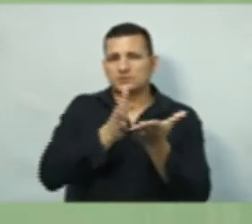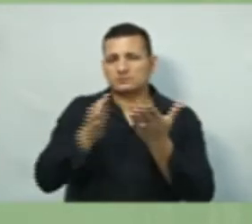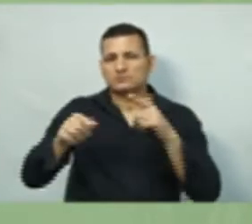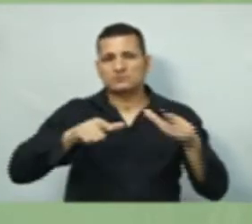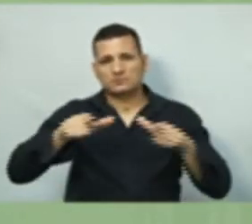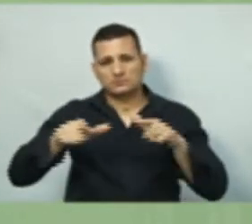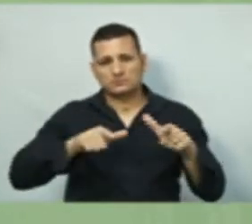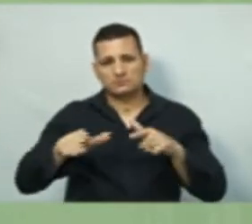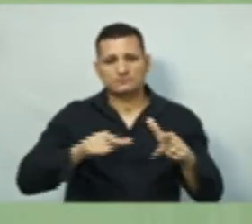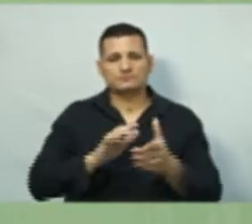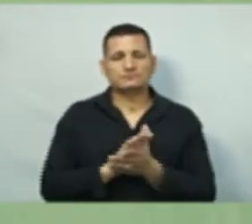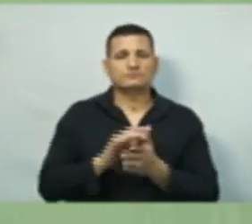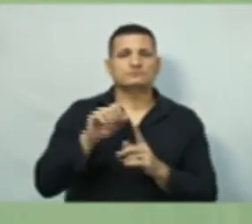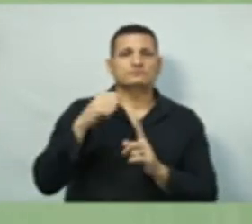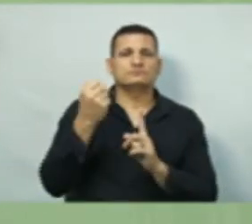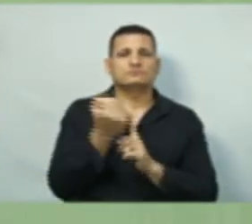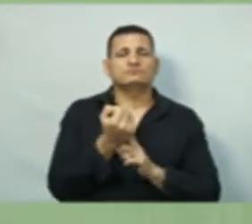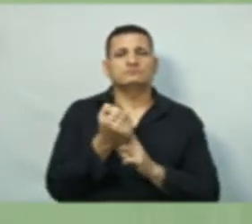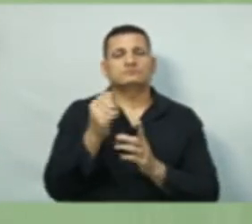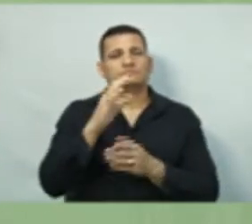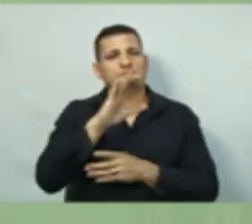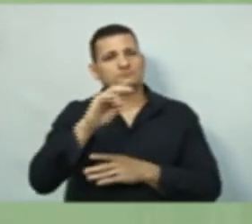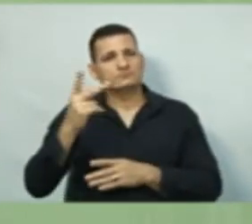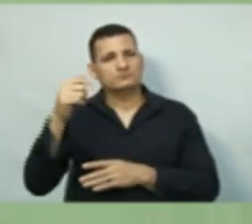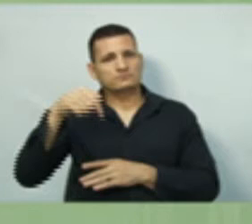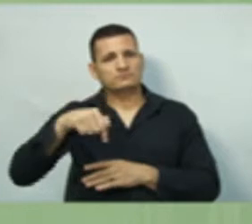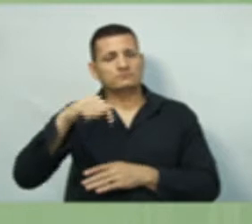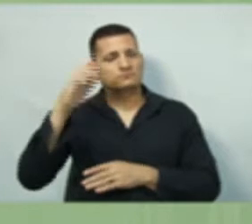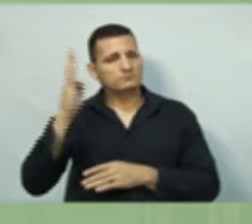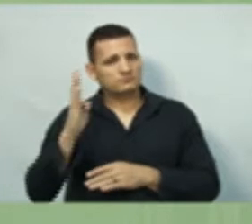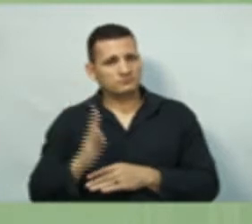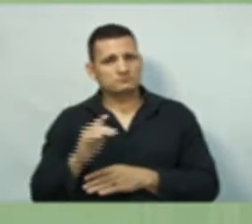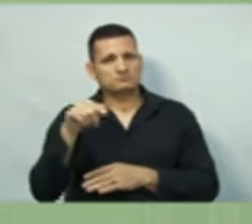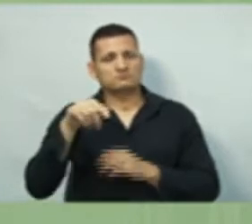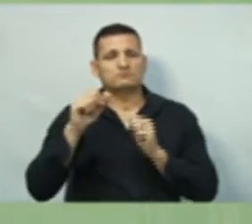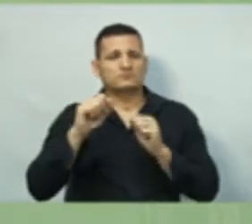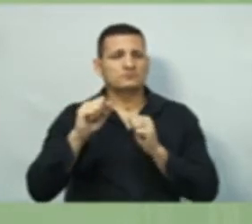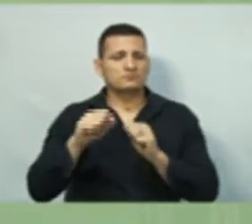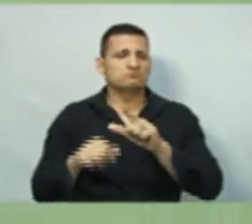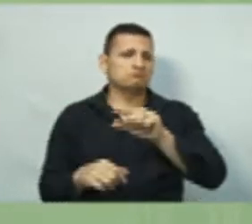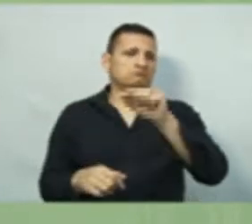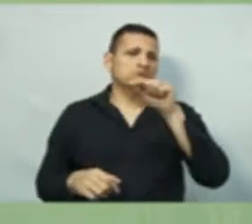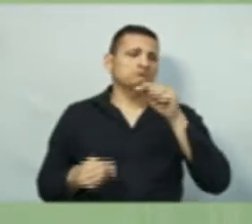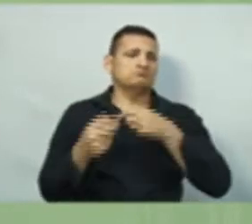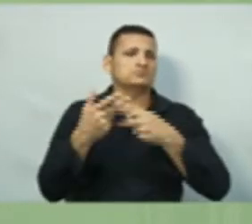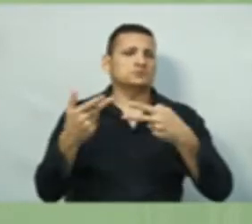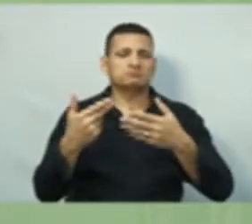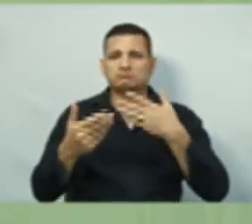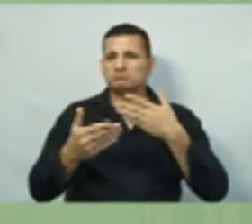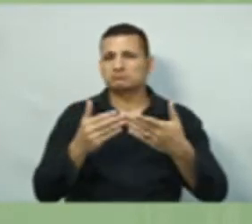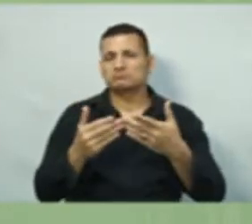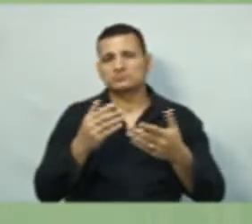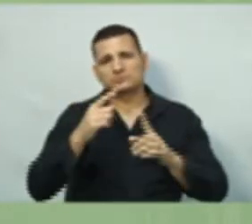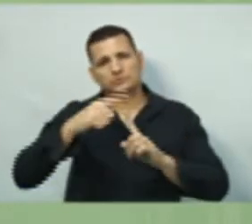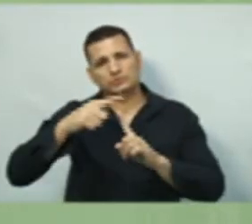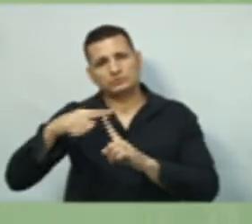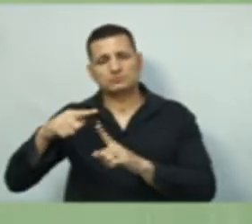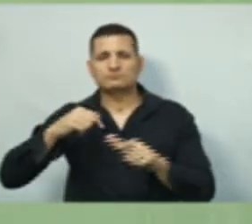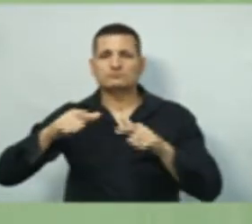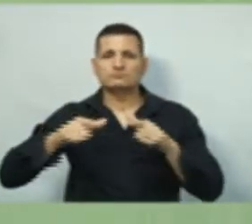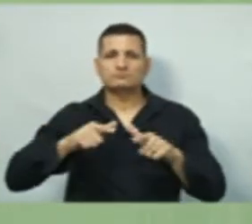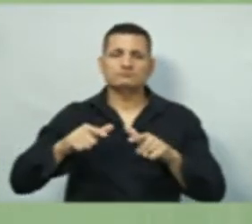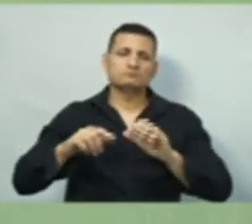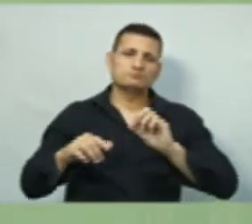As sociedades cooperativas no país poderão adotar por objeto qualquer gênero de serviço, operação ou atividade